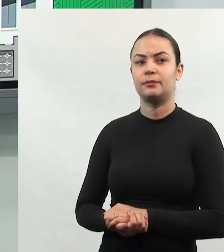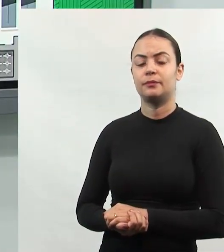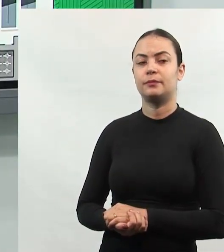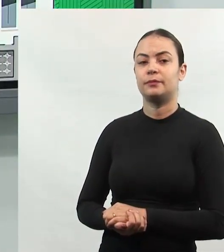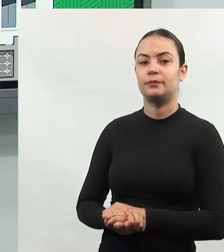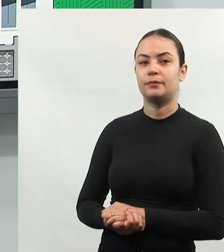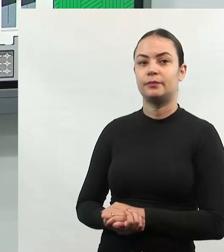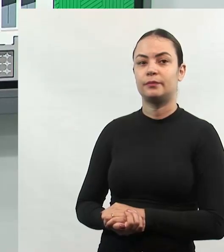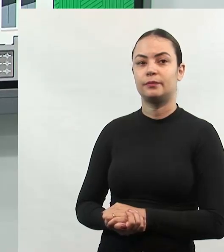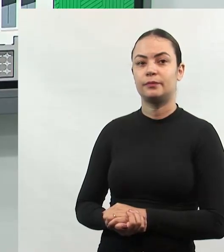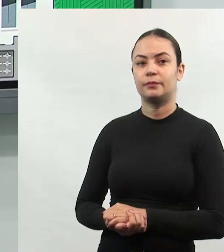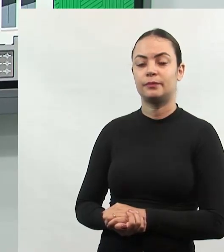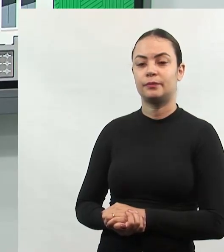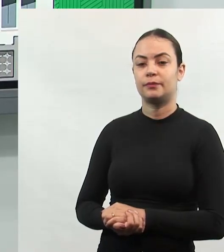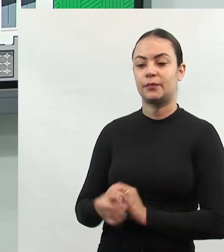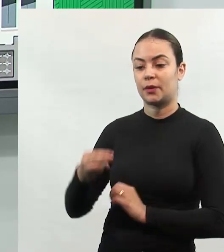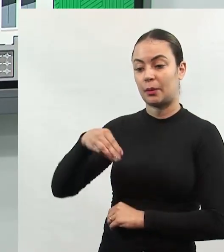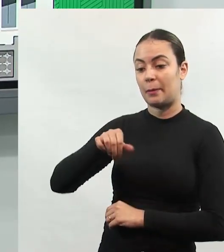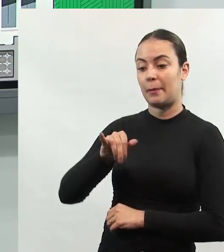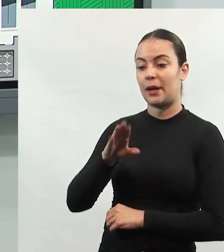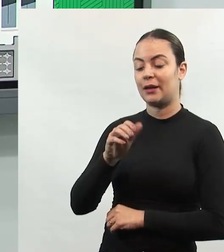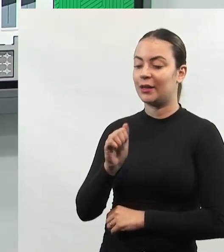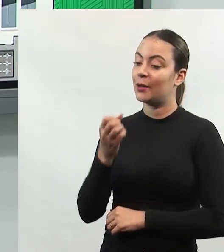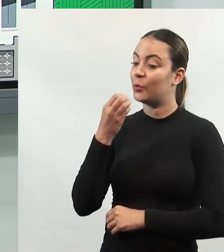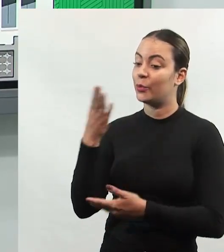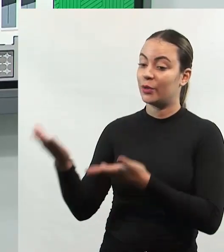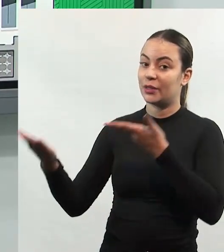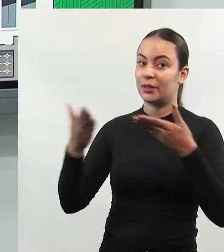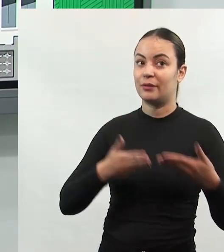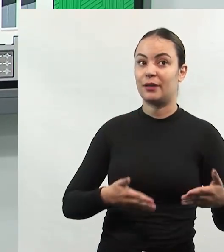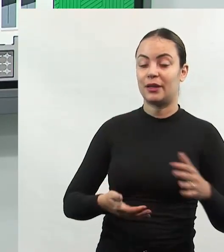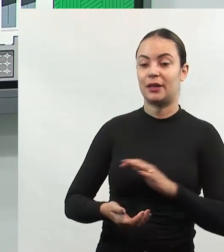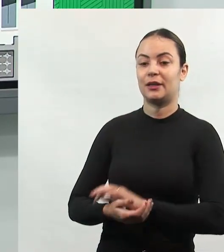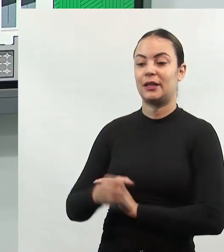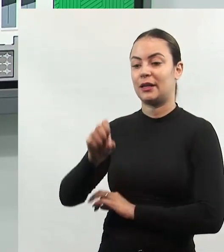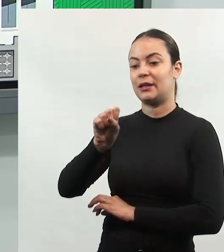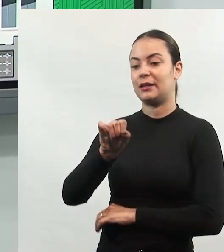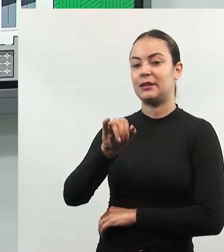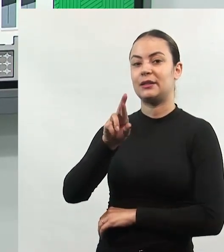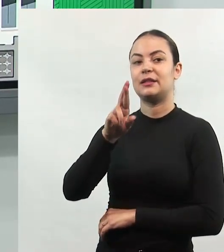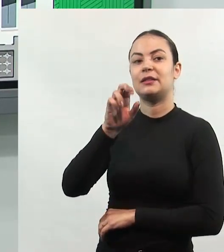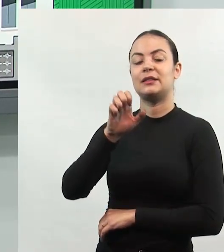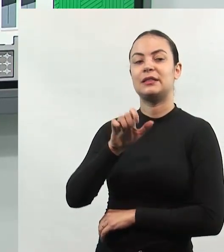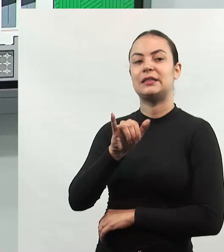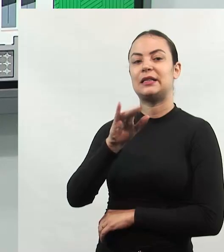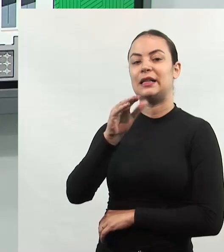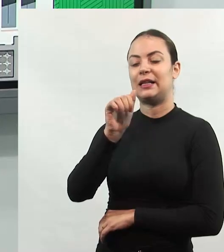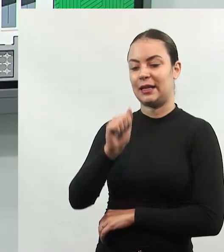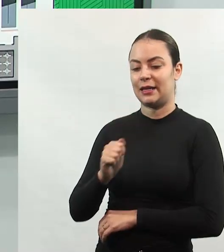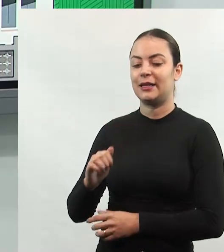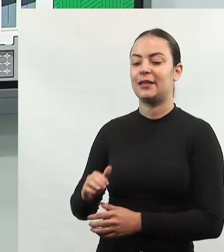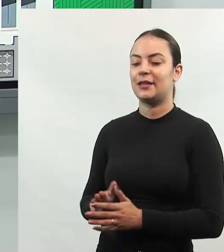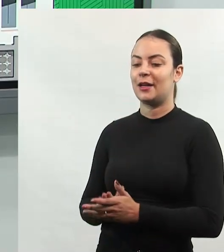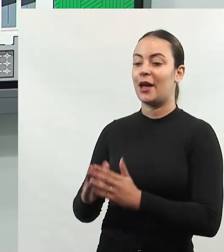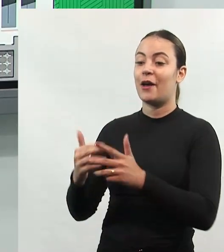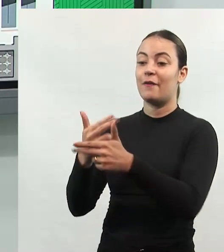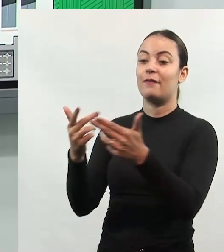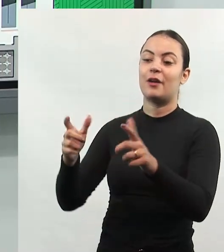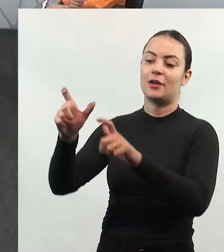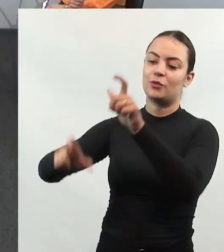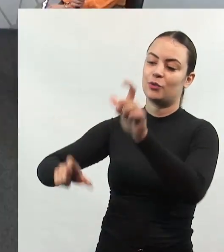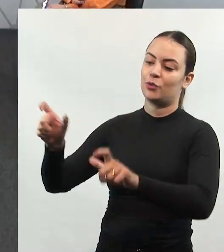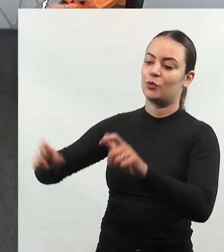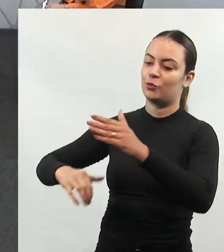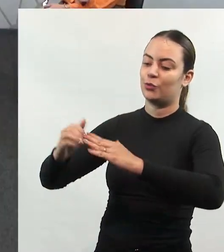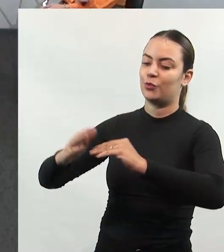e como lidar com isso, é muito importante. Então, assim, eu falo com muito orgulho para todo mundo, que eu sou professora de